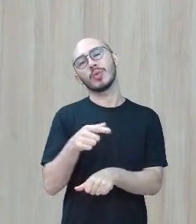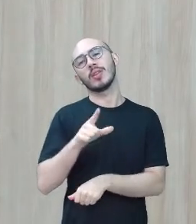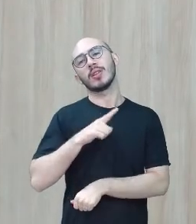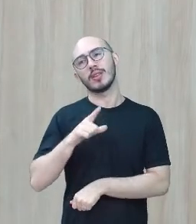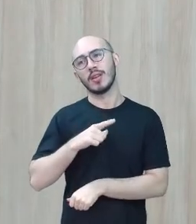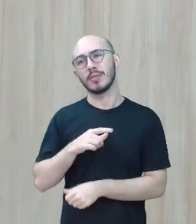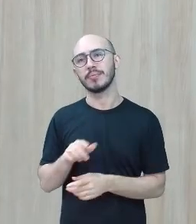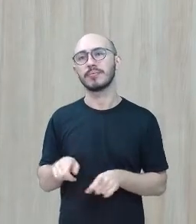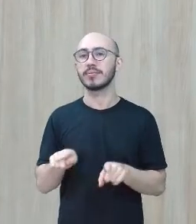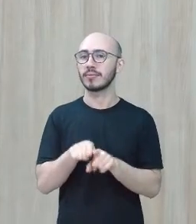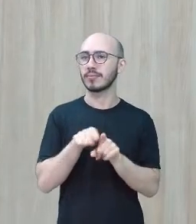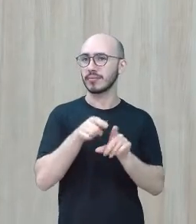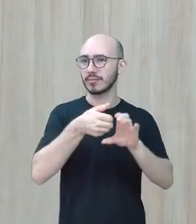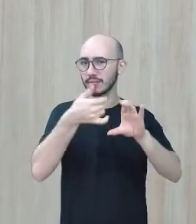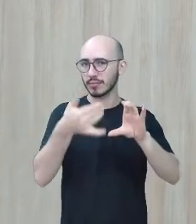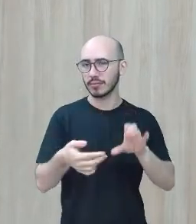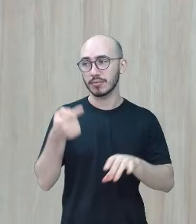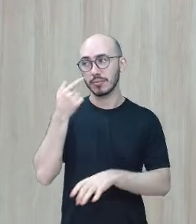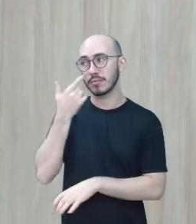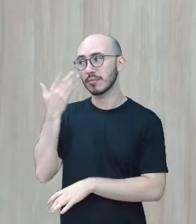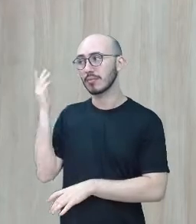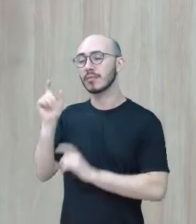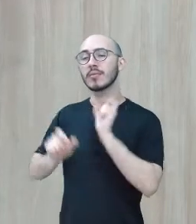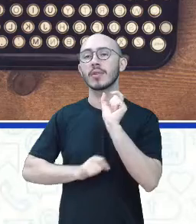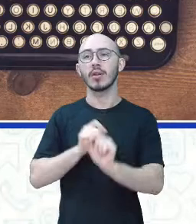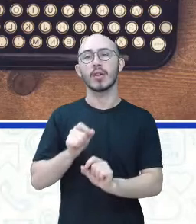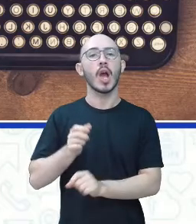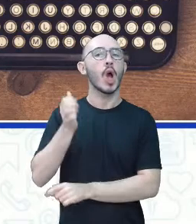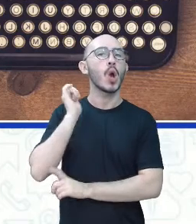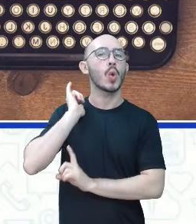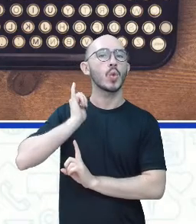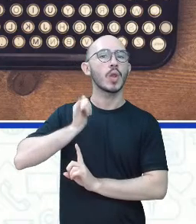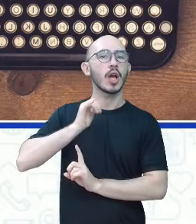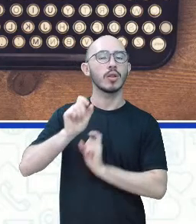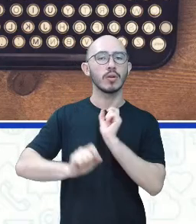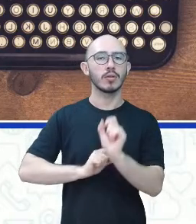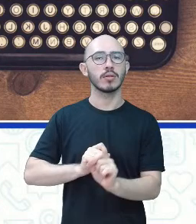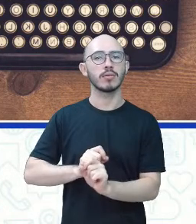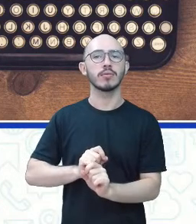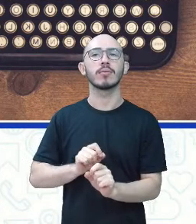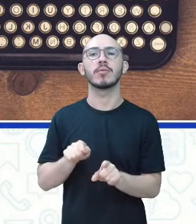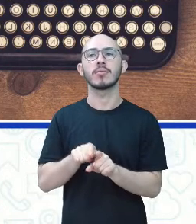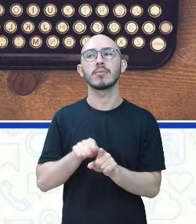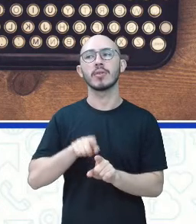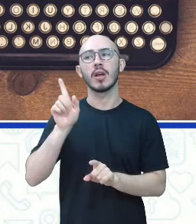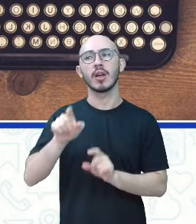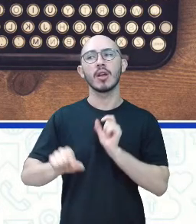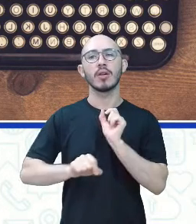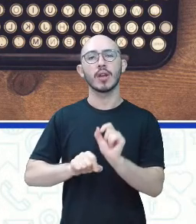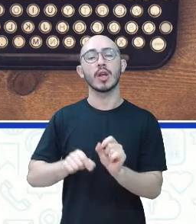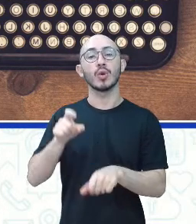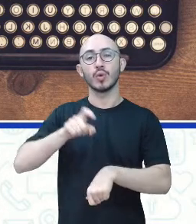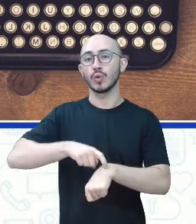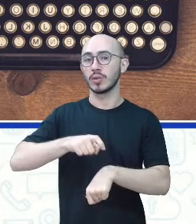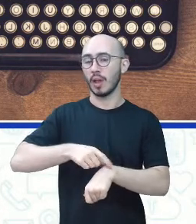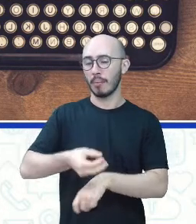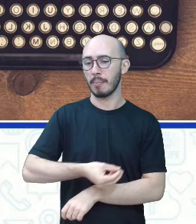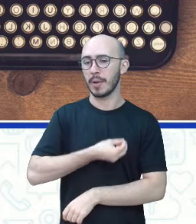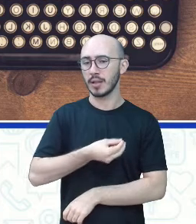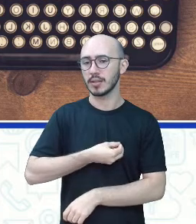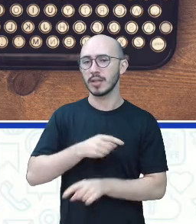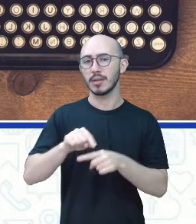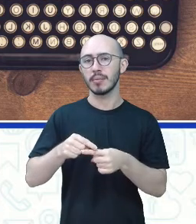autobiografia, para a gente continuar nosso assunto, né? É que o narrador comumente se coloca no tempo presente olhando para